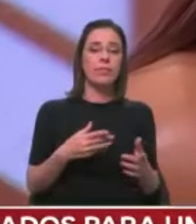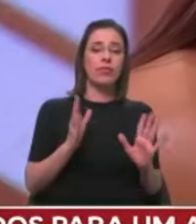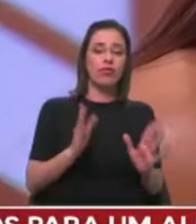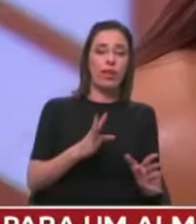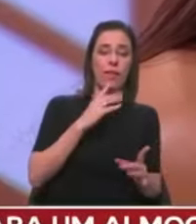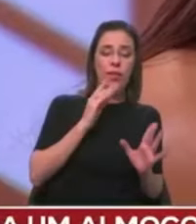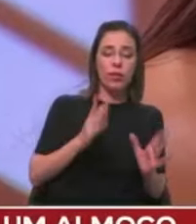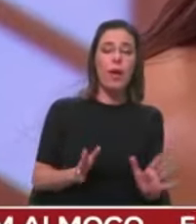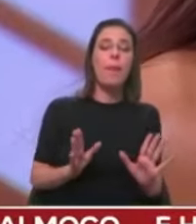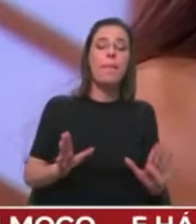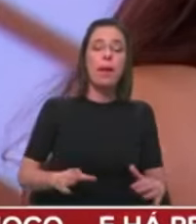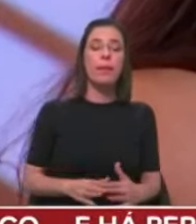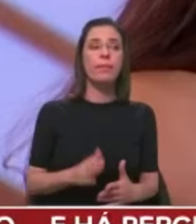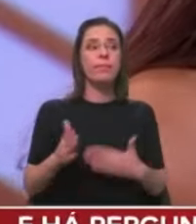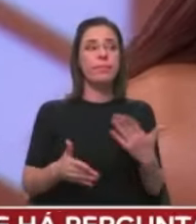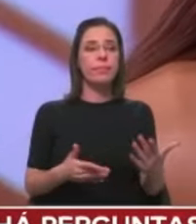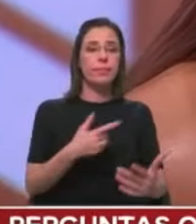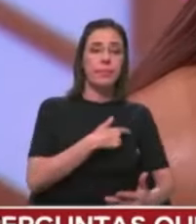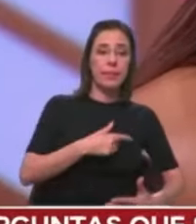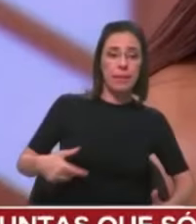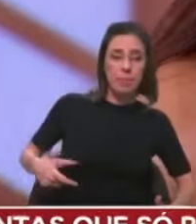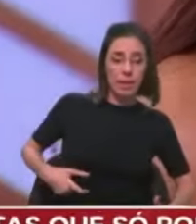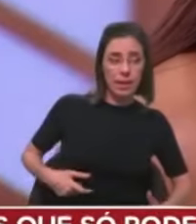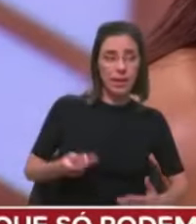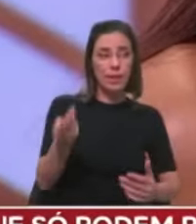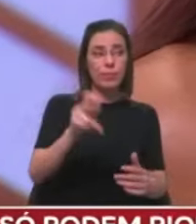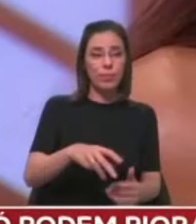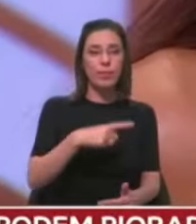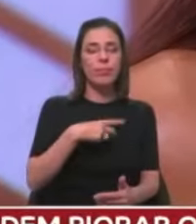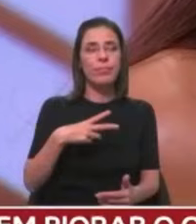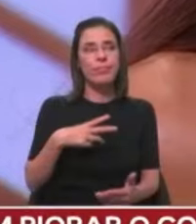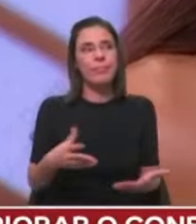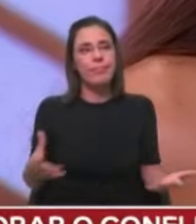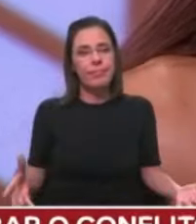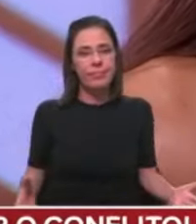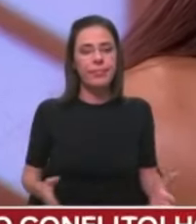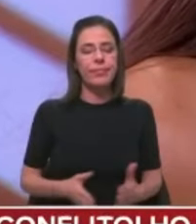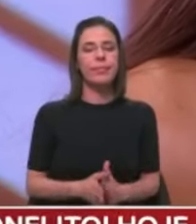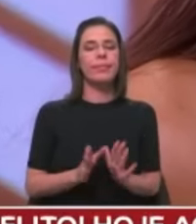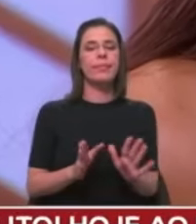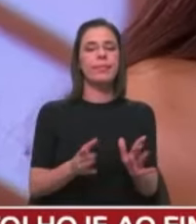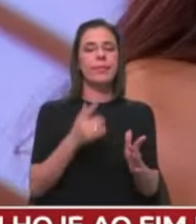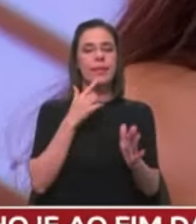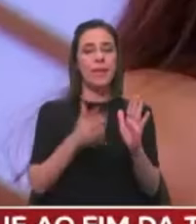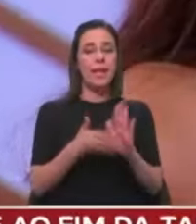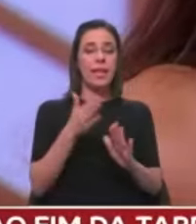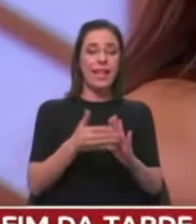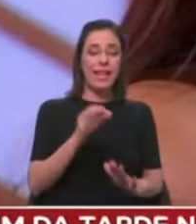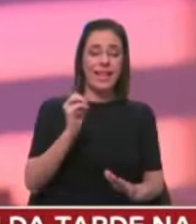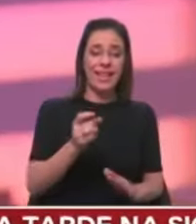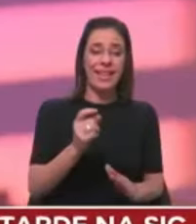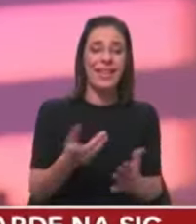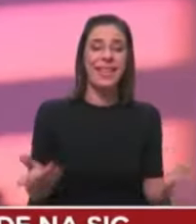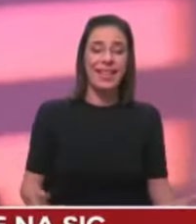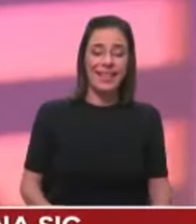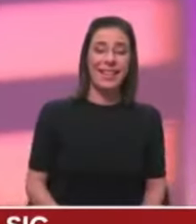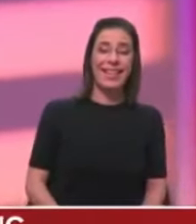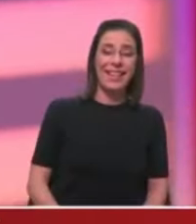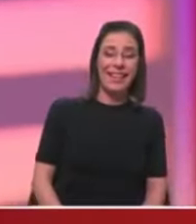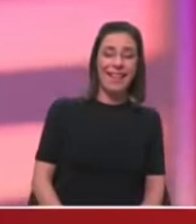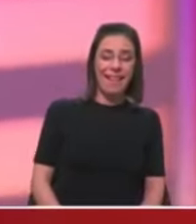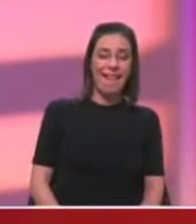caminho, mas que depois meteu-se o Miss Universo Portugal e... Eu acho que tens despachado imenso. Sim,